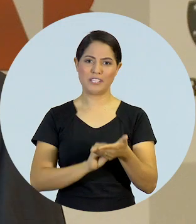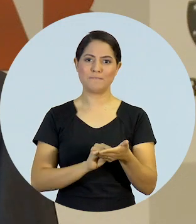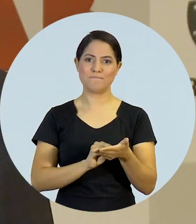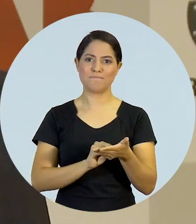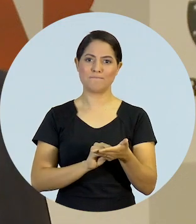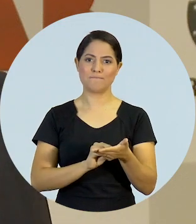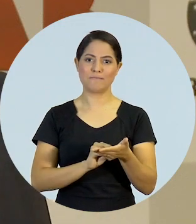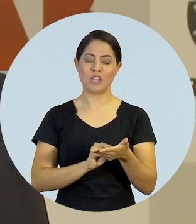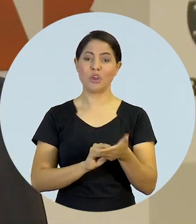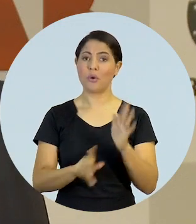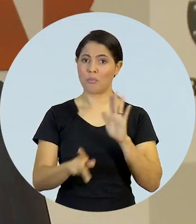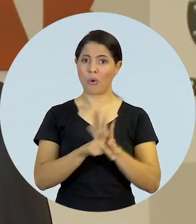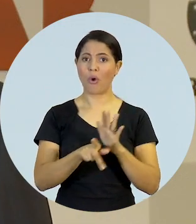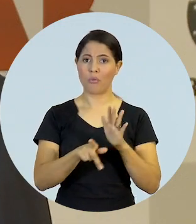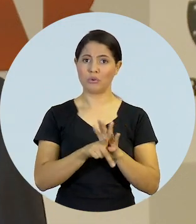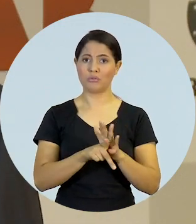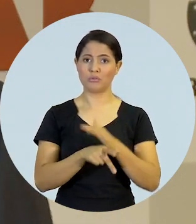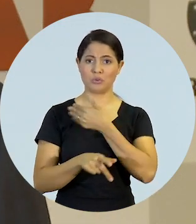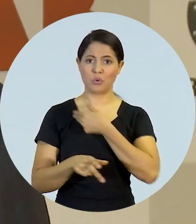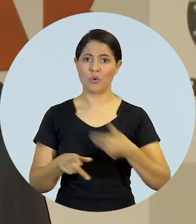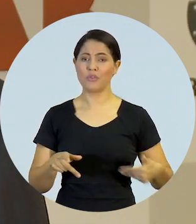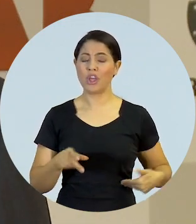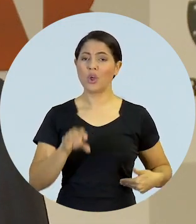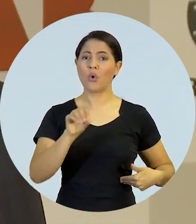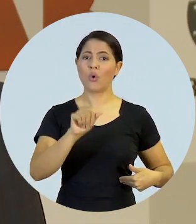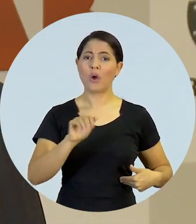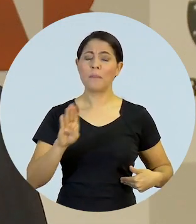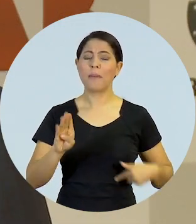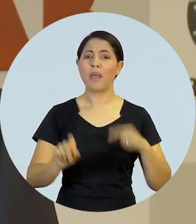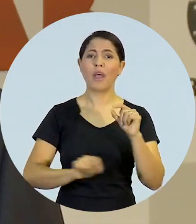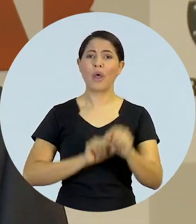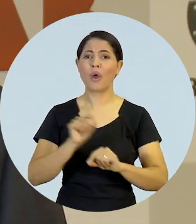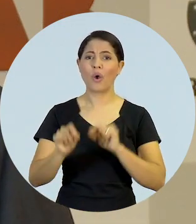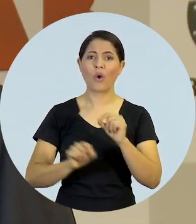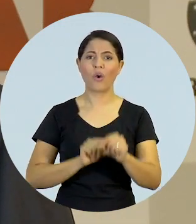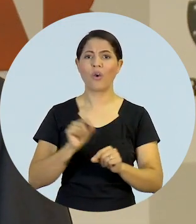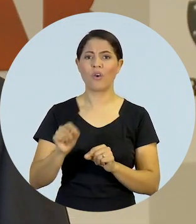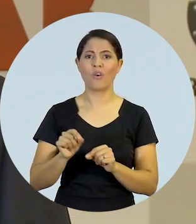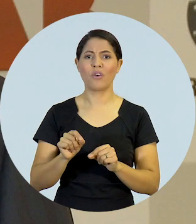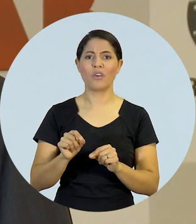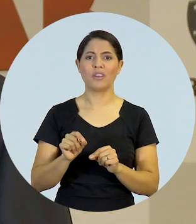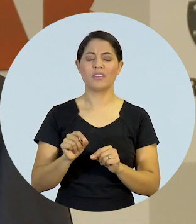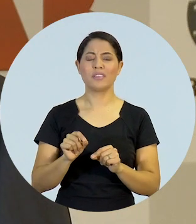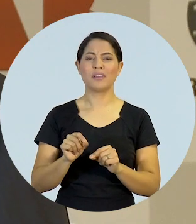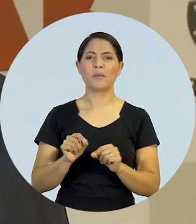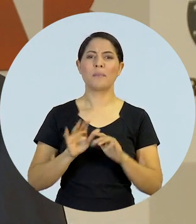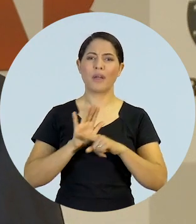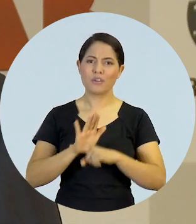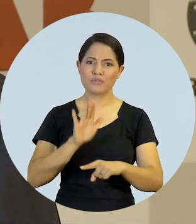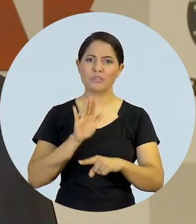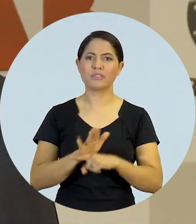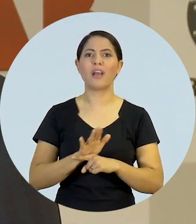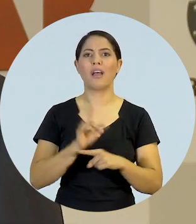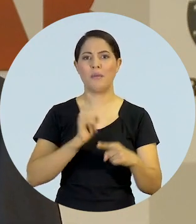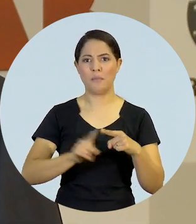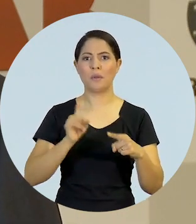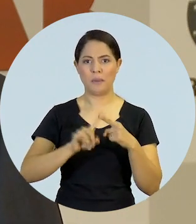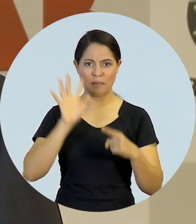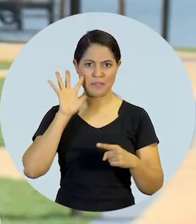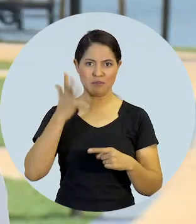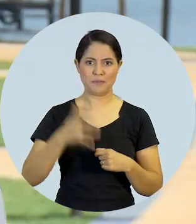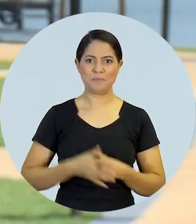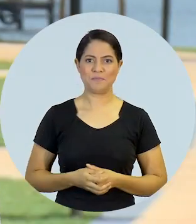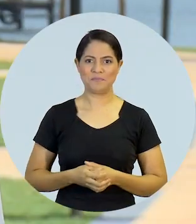da resposta imediata do poder público, a OAB seja procurada para provocar algum encaminhamento e solução para o